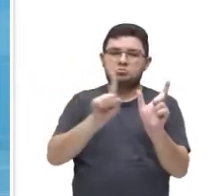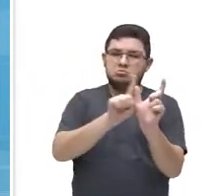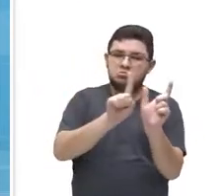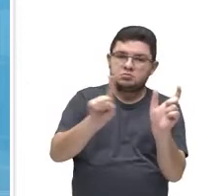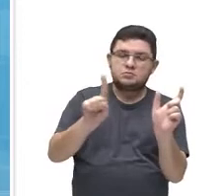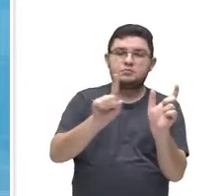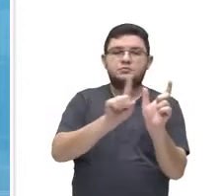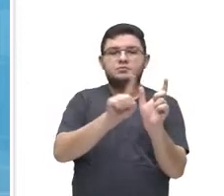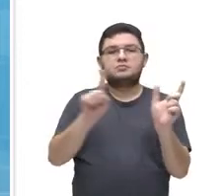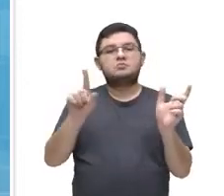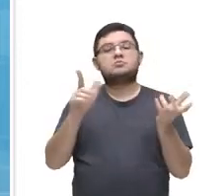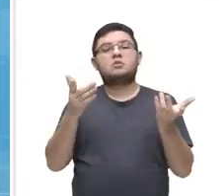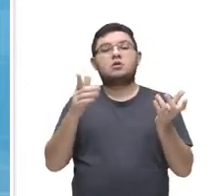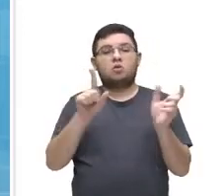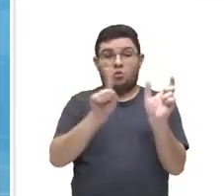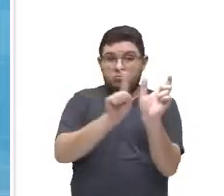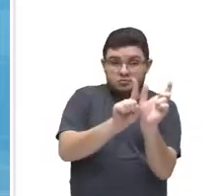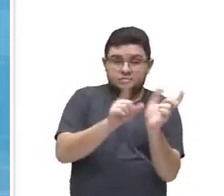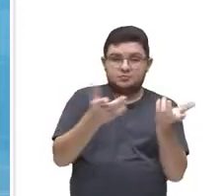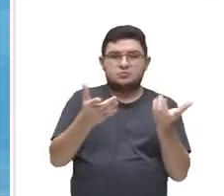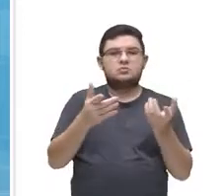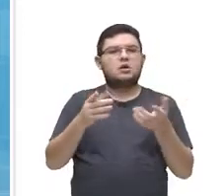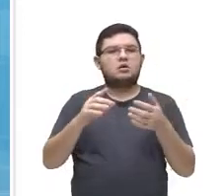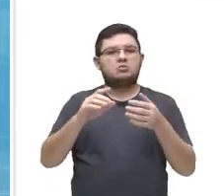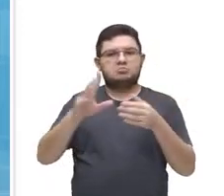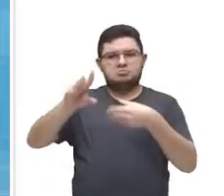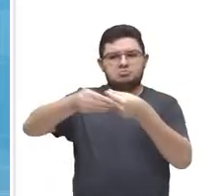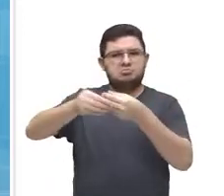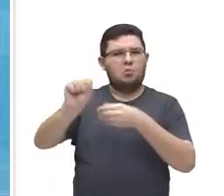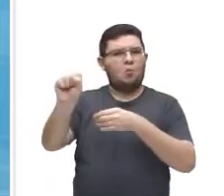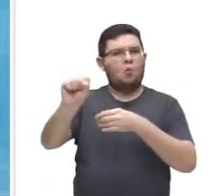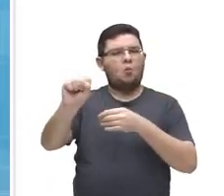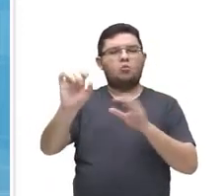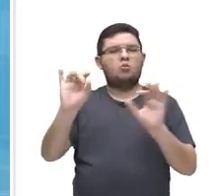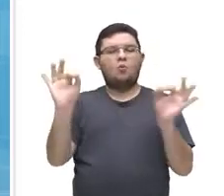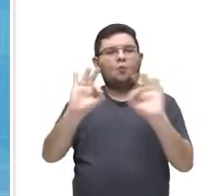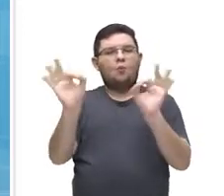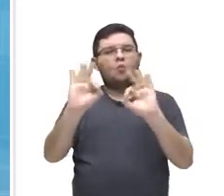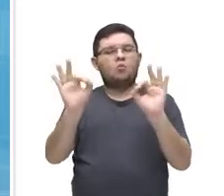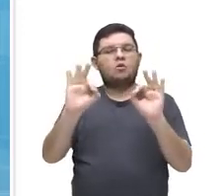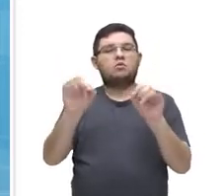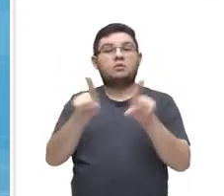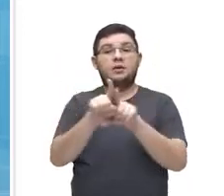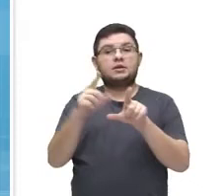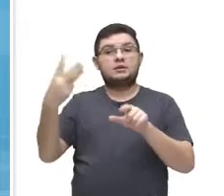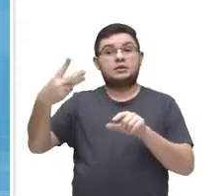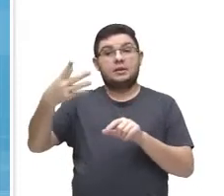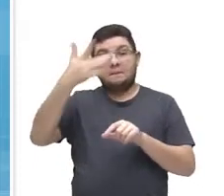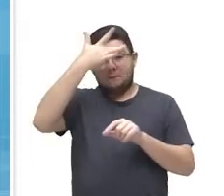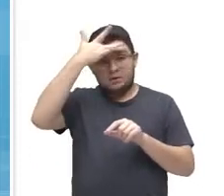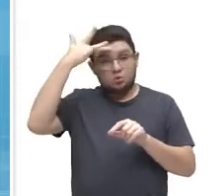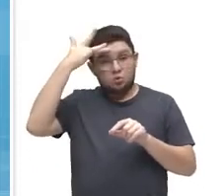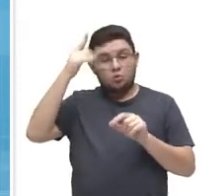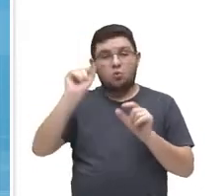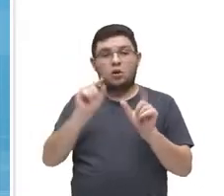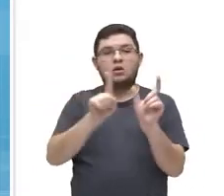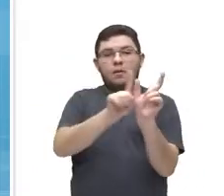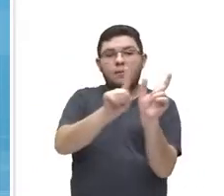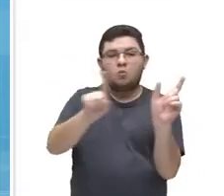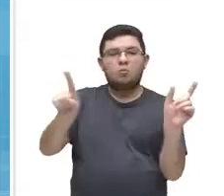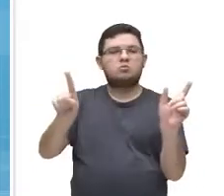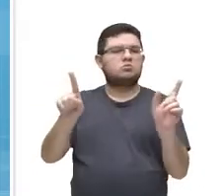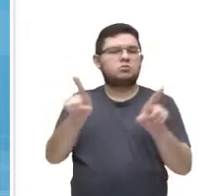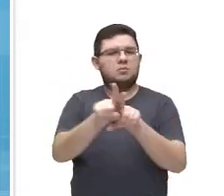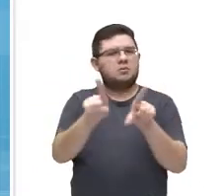plural, não tem mudança, não tem acréscimo de S. Igualmente a terceira pessoa do plural, também não tem S. Essa regra